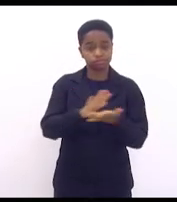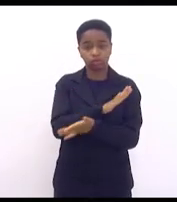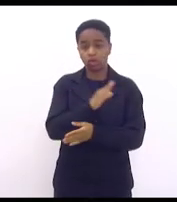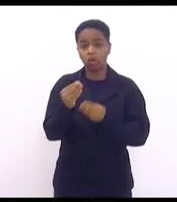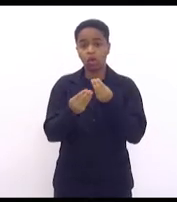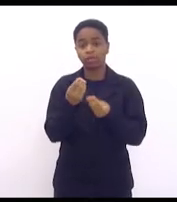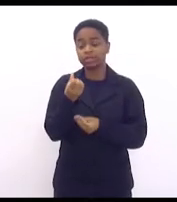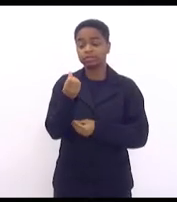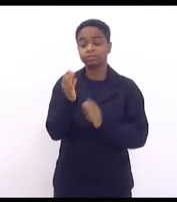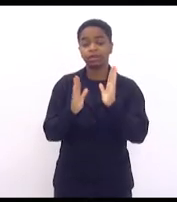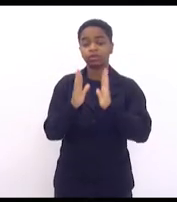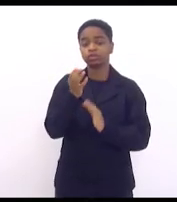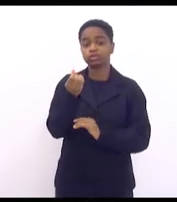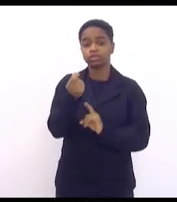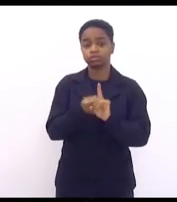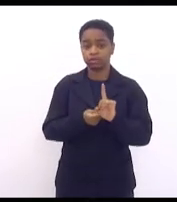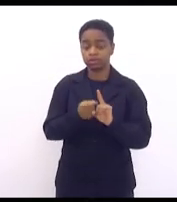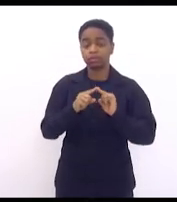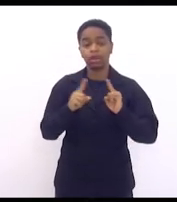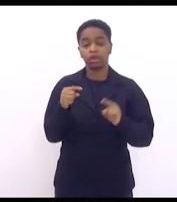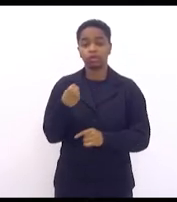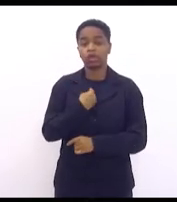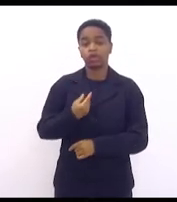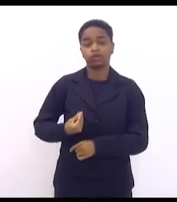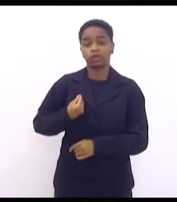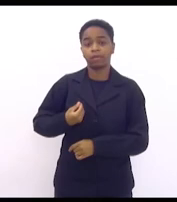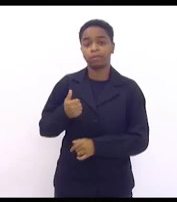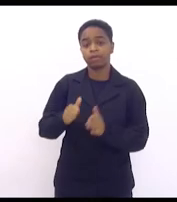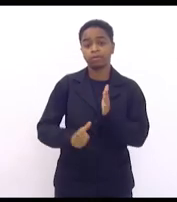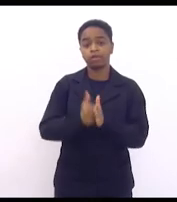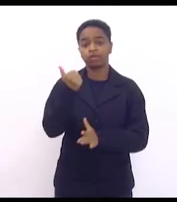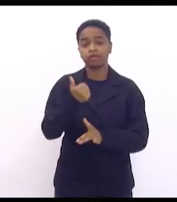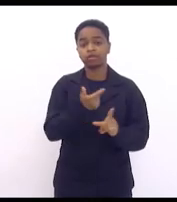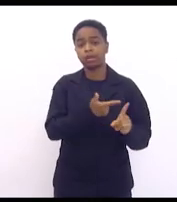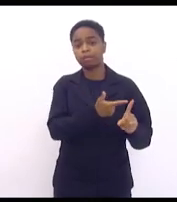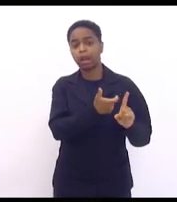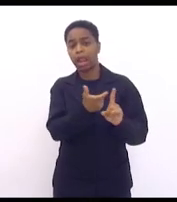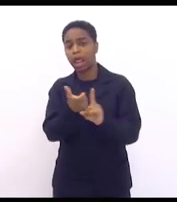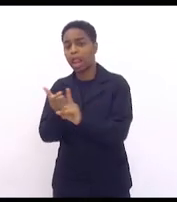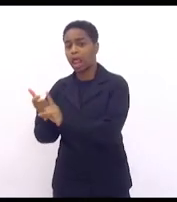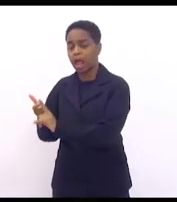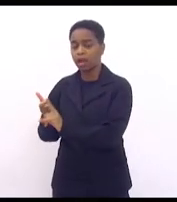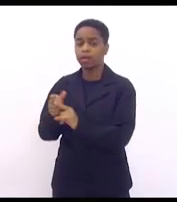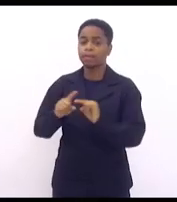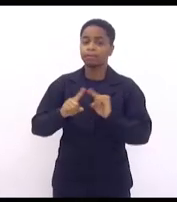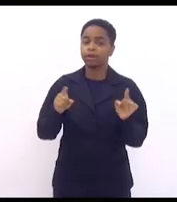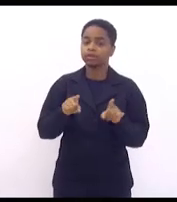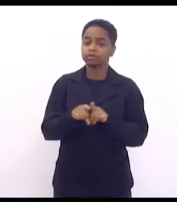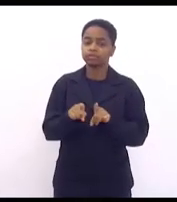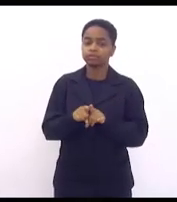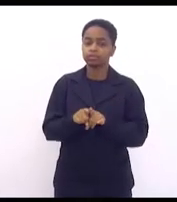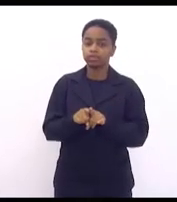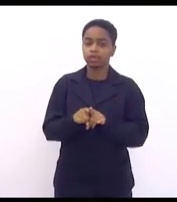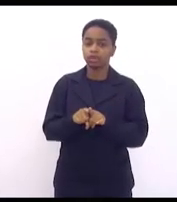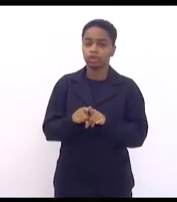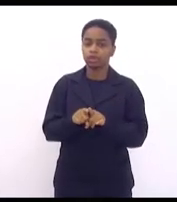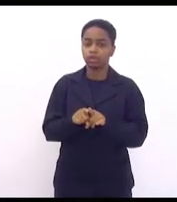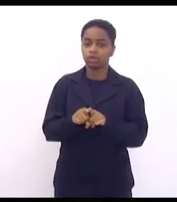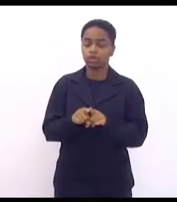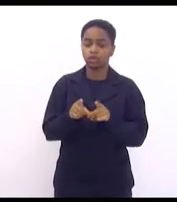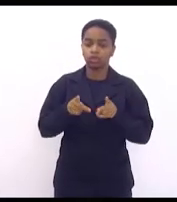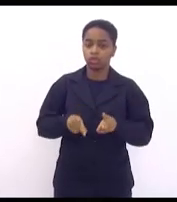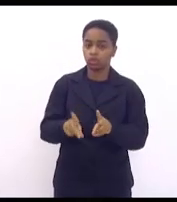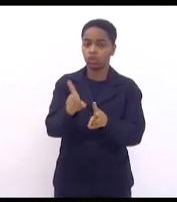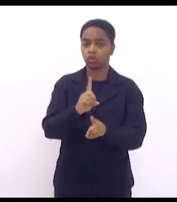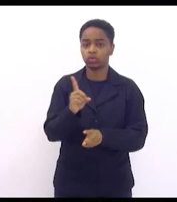em 6 meses, e nós vivenciamos o primeiro estelionato eleitoral e não conduzimos o senador Darcy Ribeiro